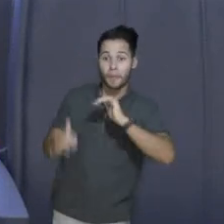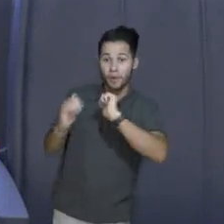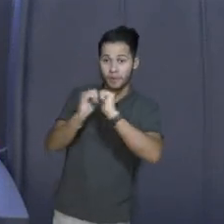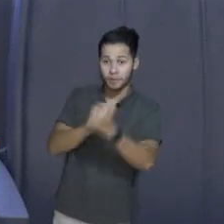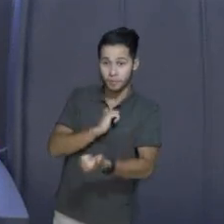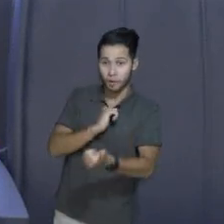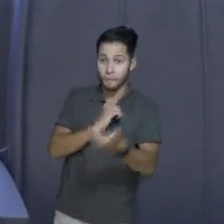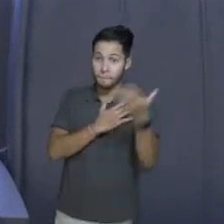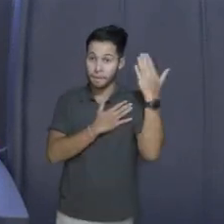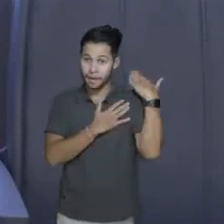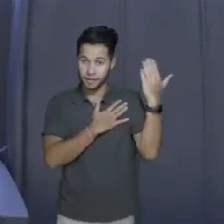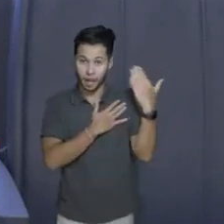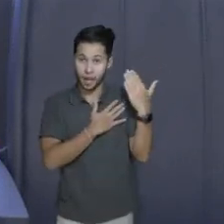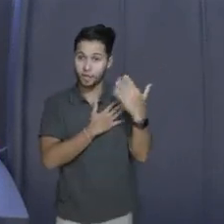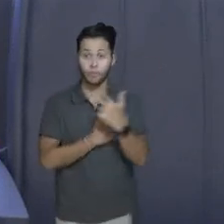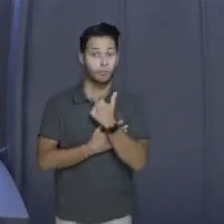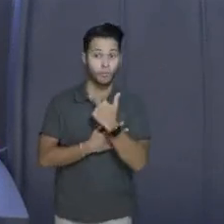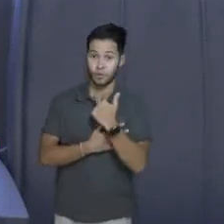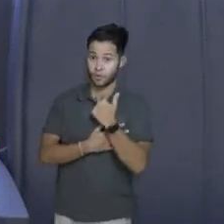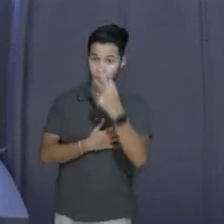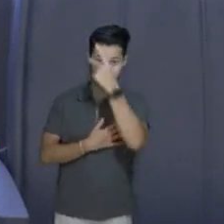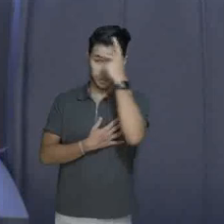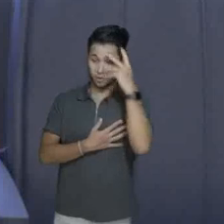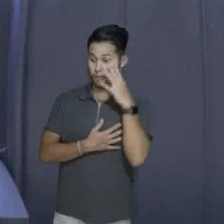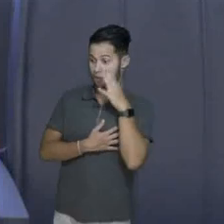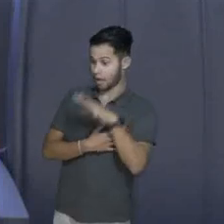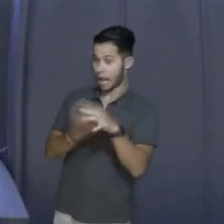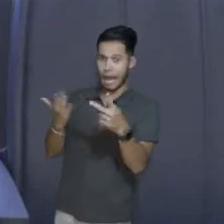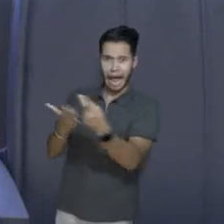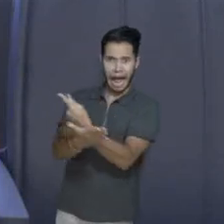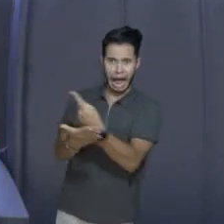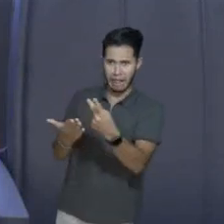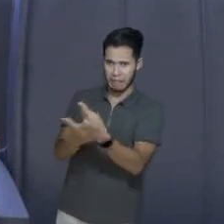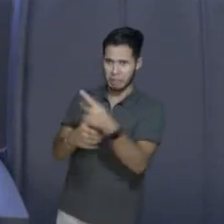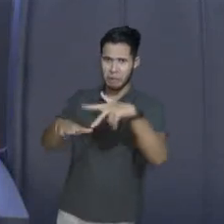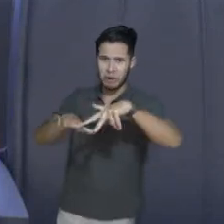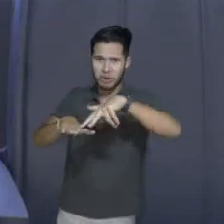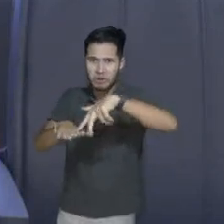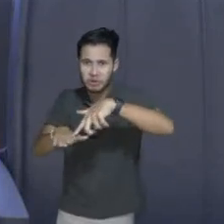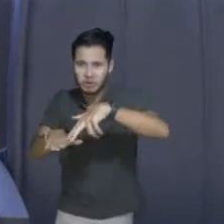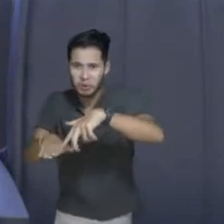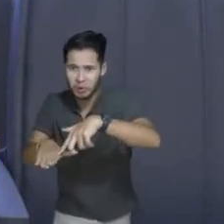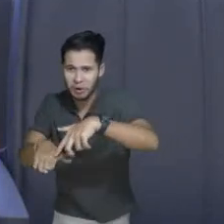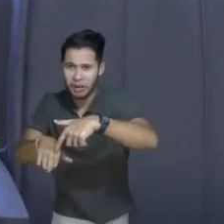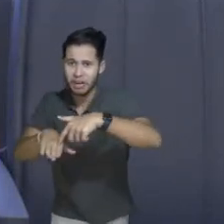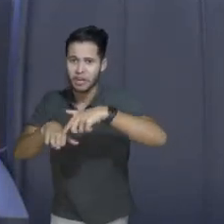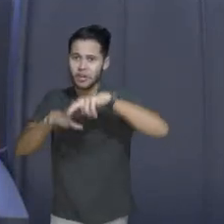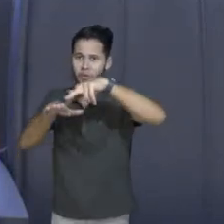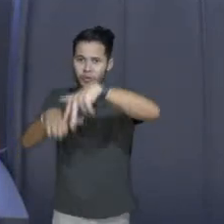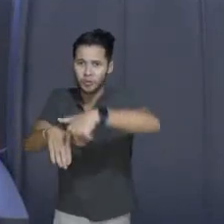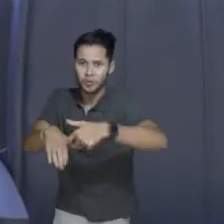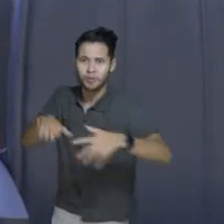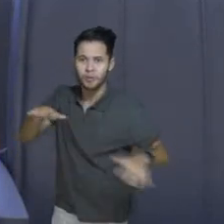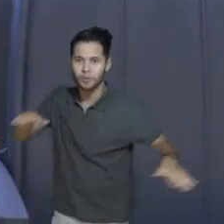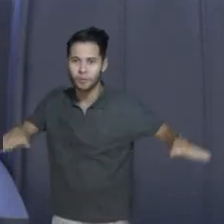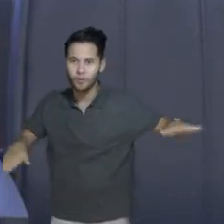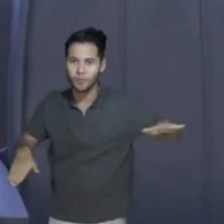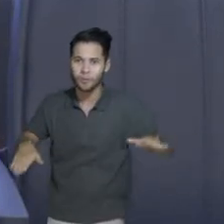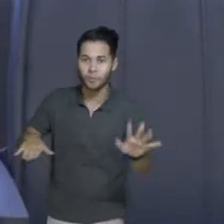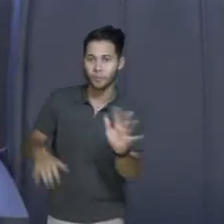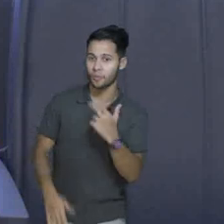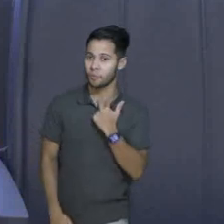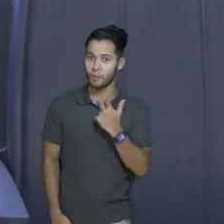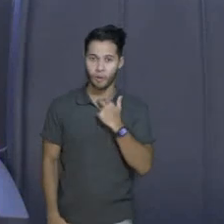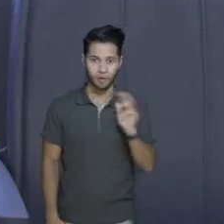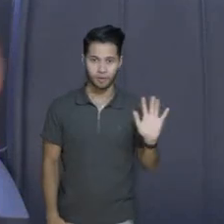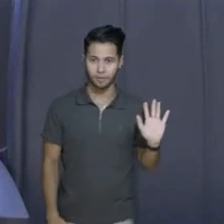marginalizado era mal visto né e eu ainda vou chegar onde eu quero com isso tá aqui dentro